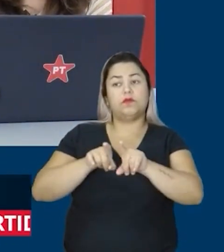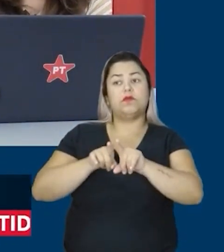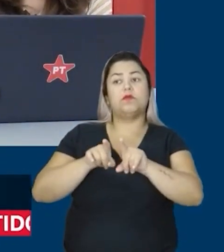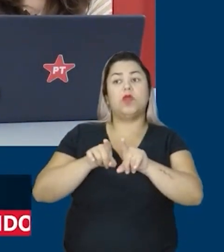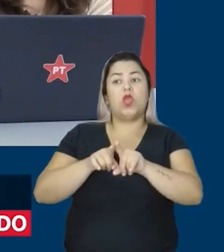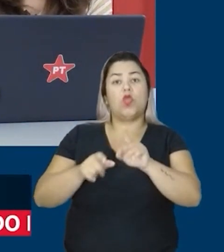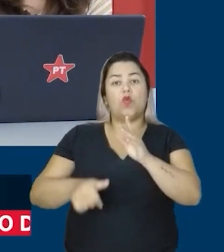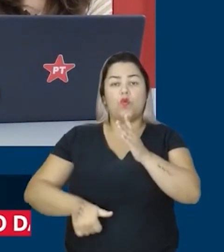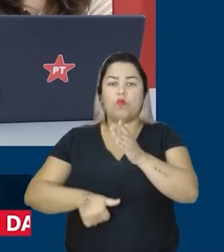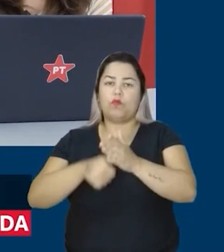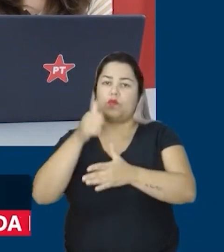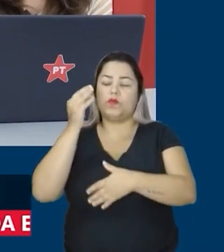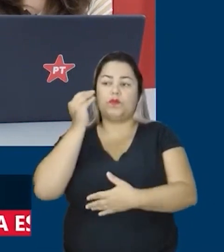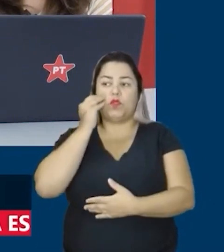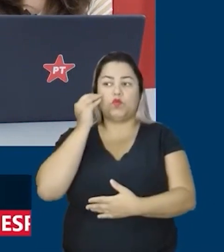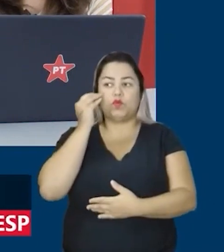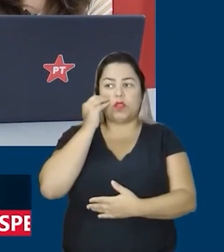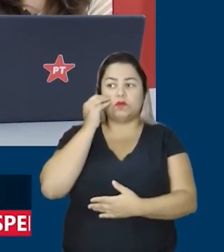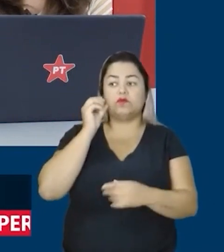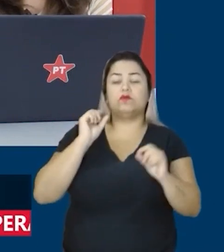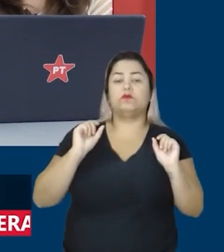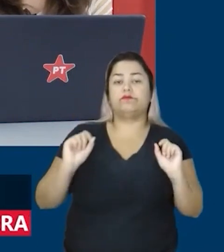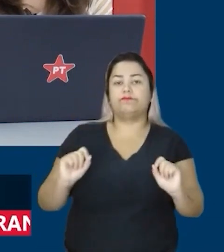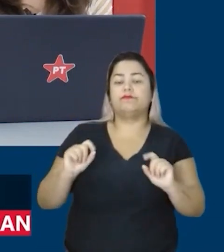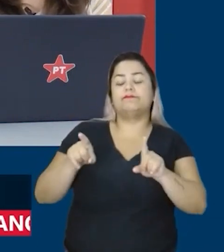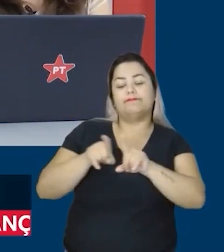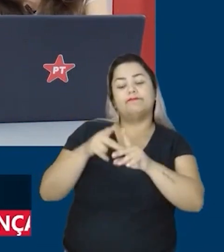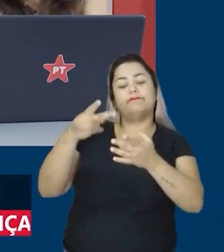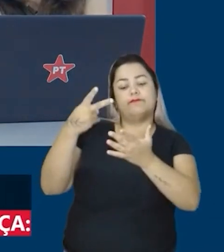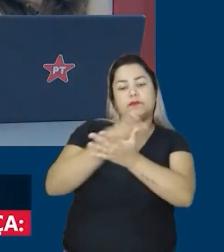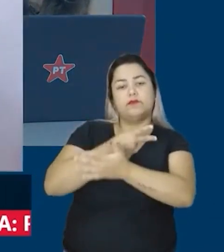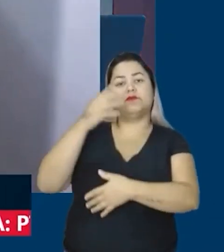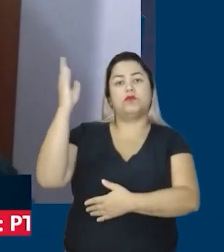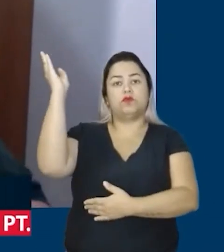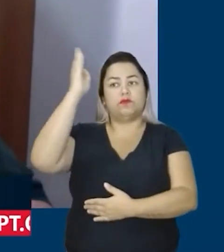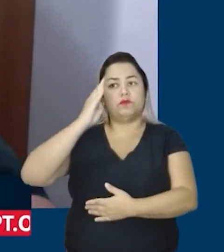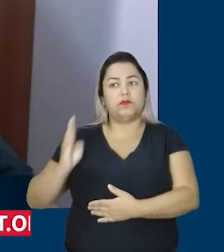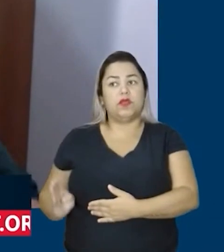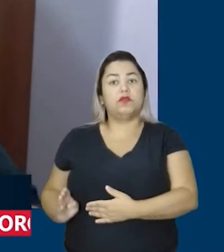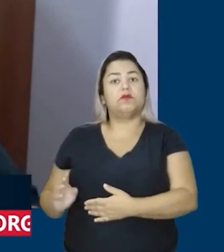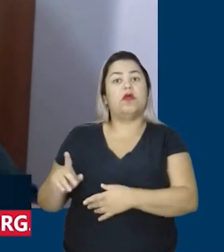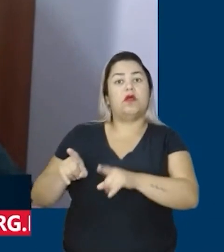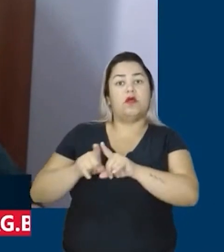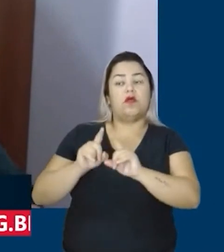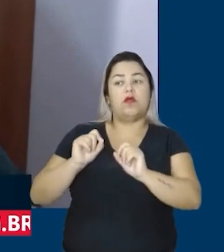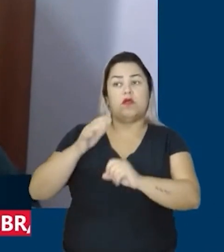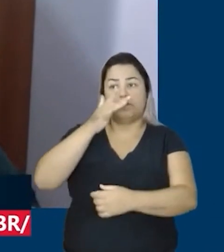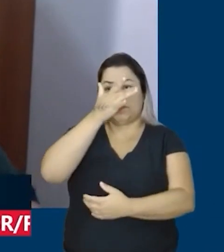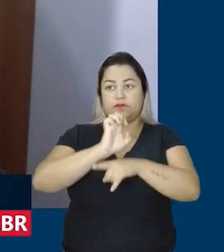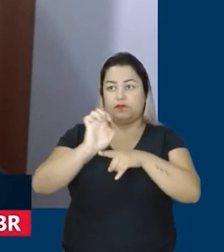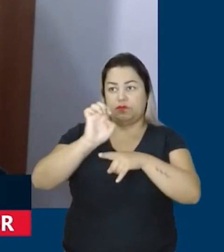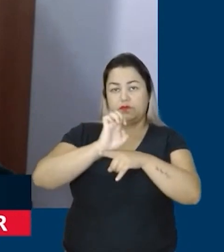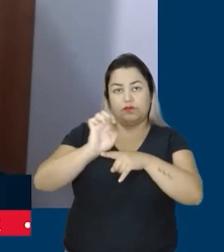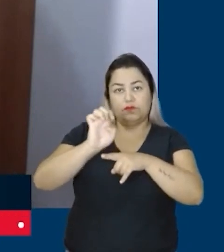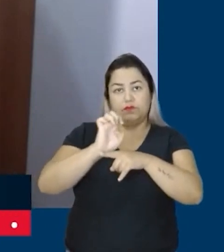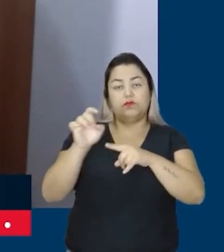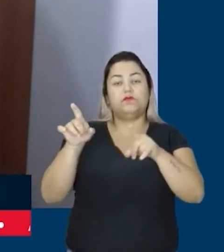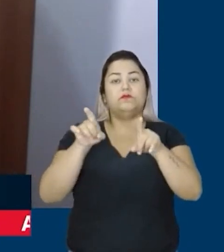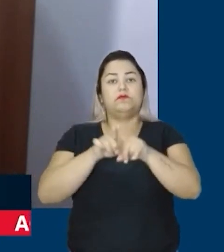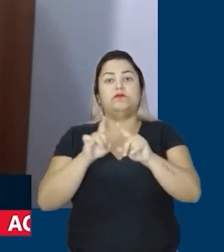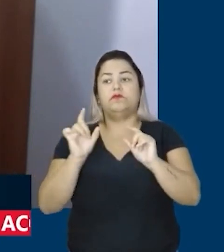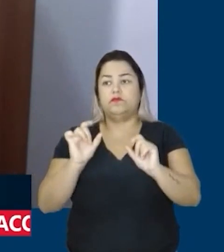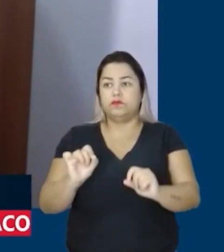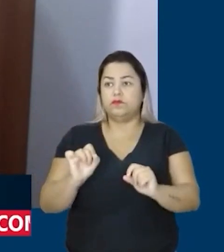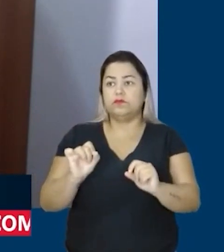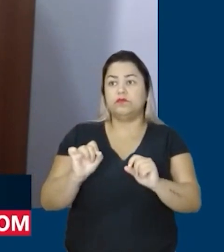um primeiro teste do que é que está ocorrendo no Brasil, lá onde as pessoas moram, lá nos municípios. Temos uma larga